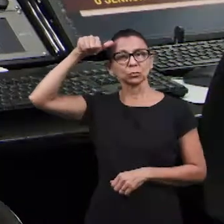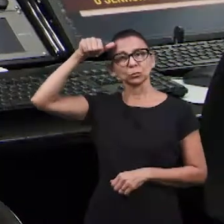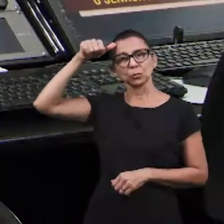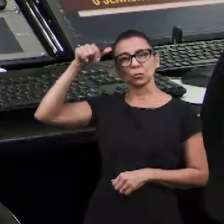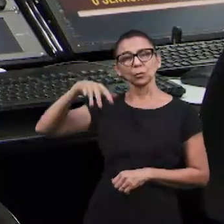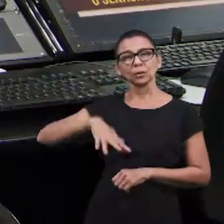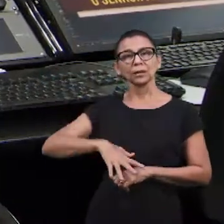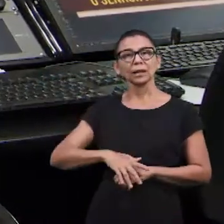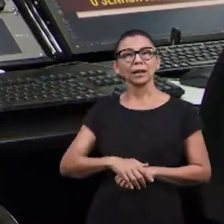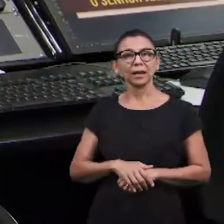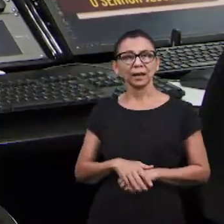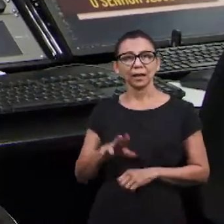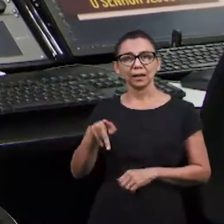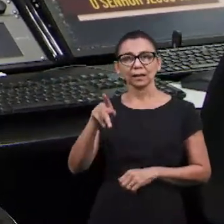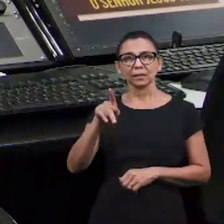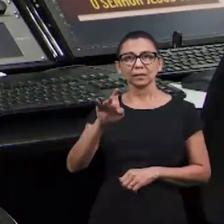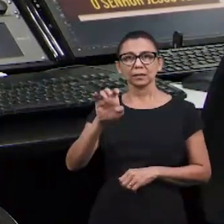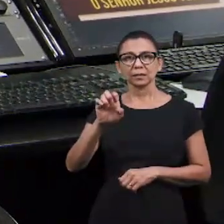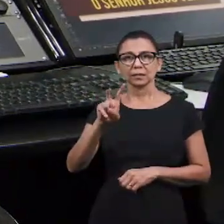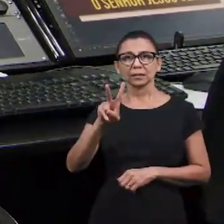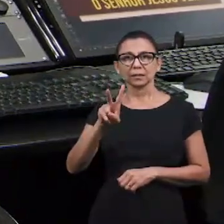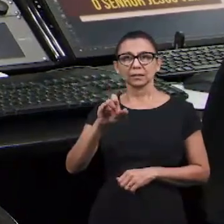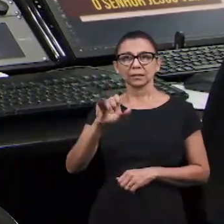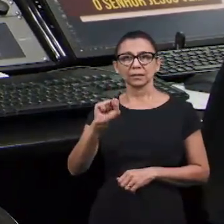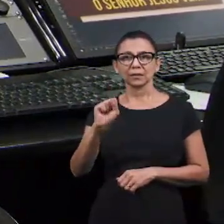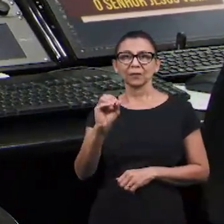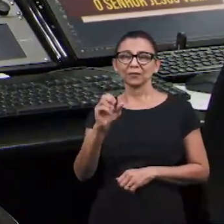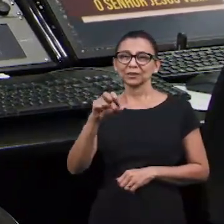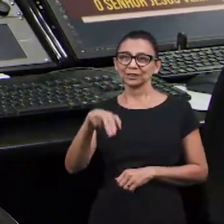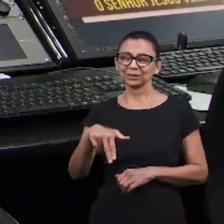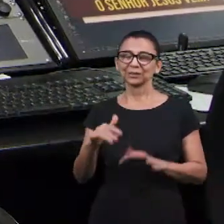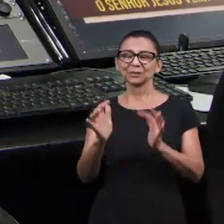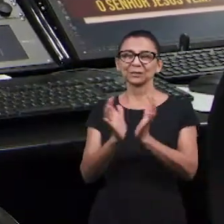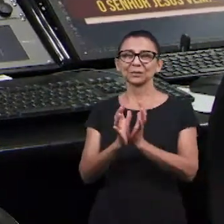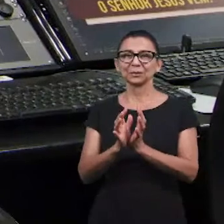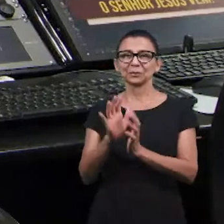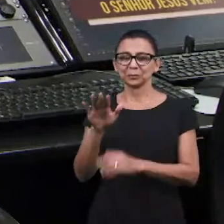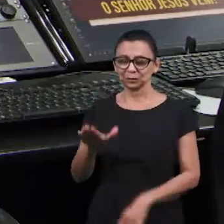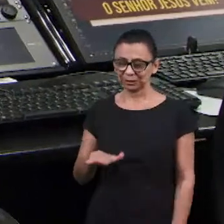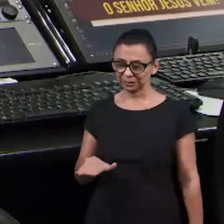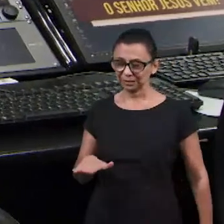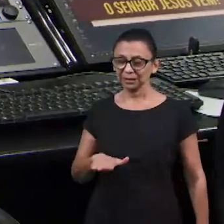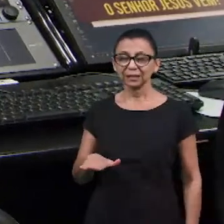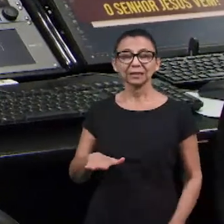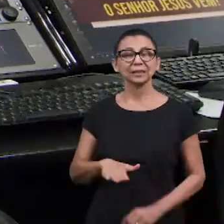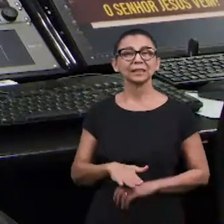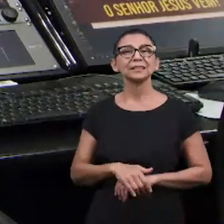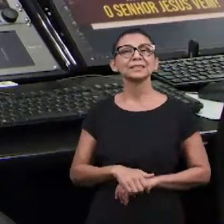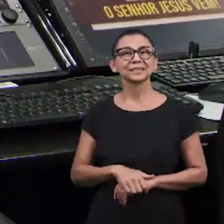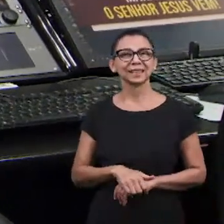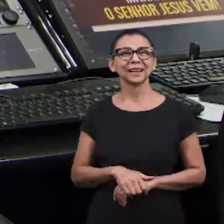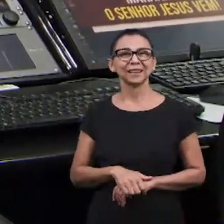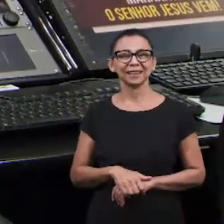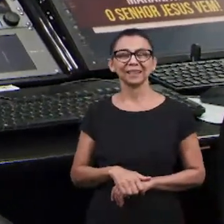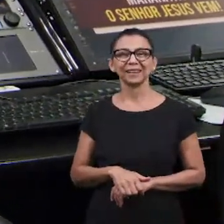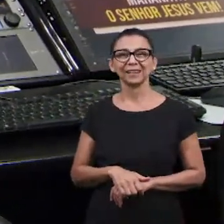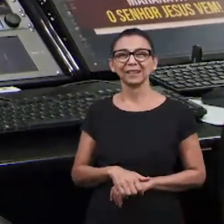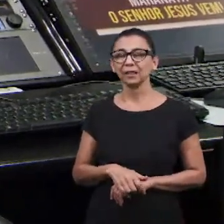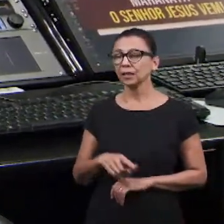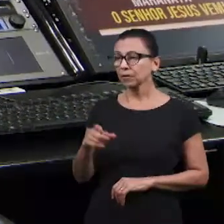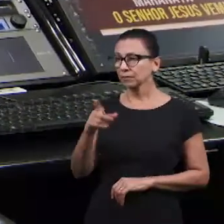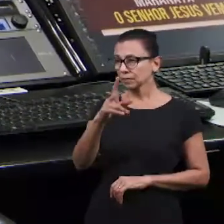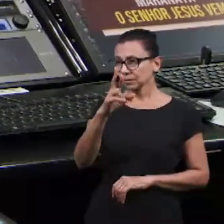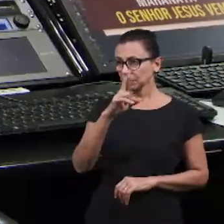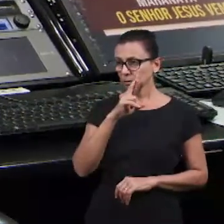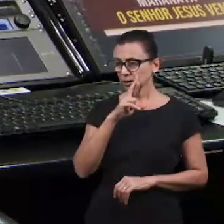irmão Kevson, ele é da classe de crianças da nossa igreja em Manaus. O Kevson, você vai responder a